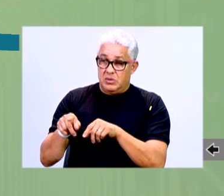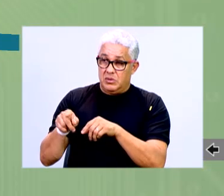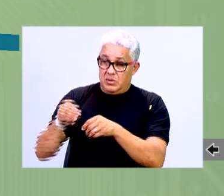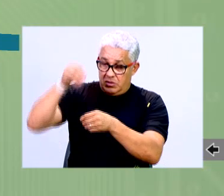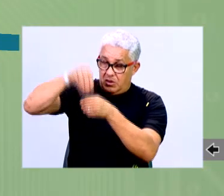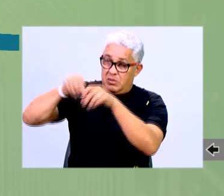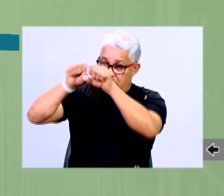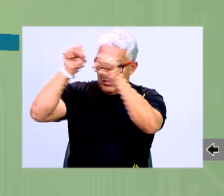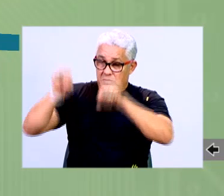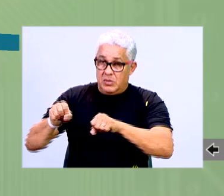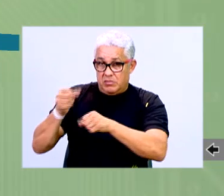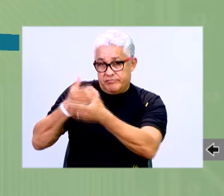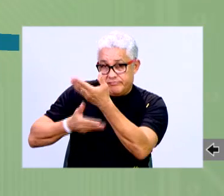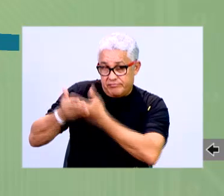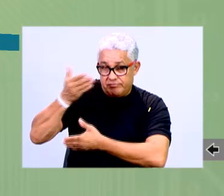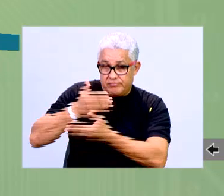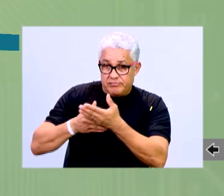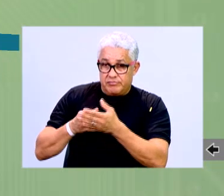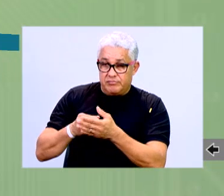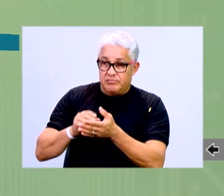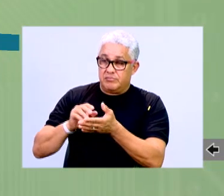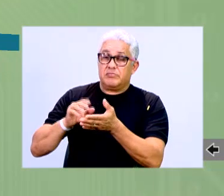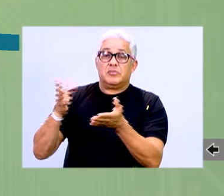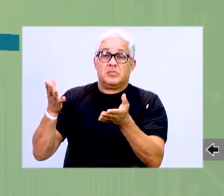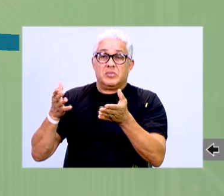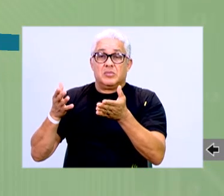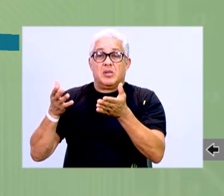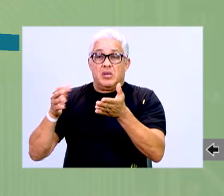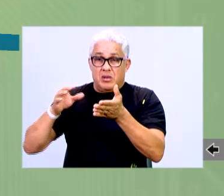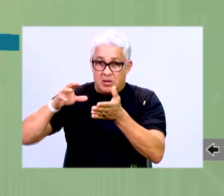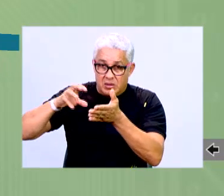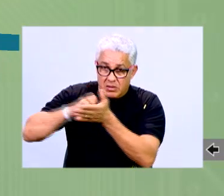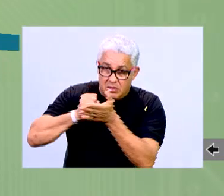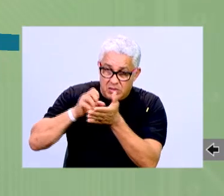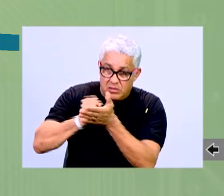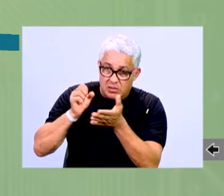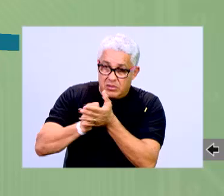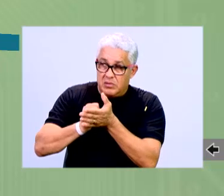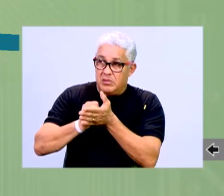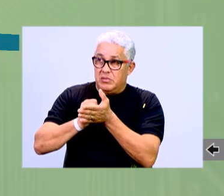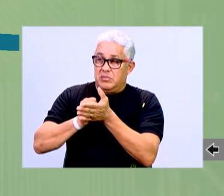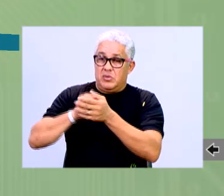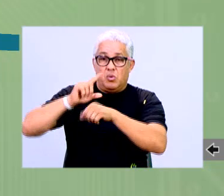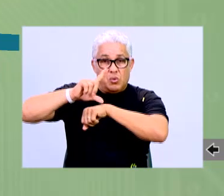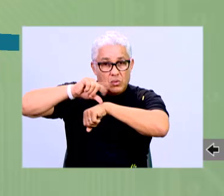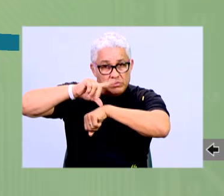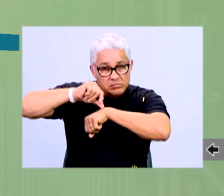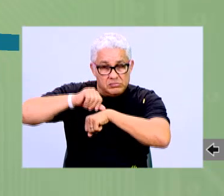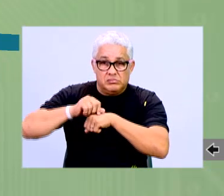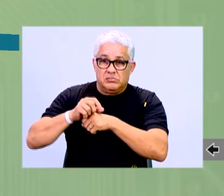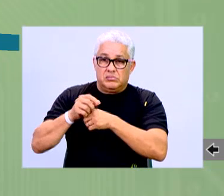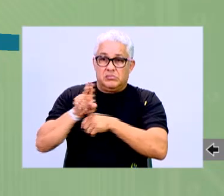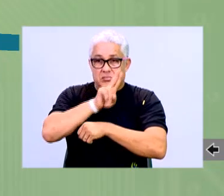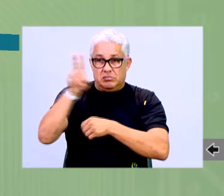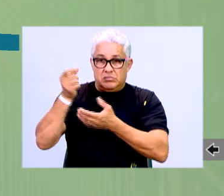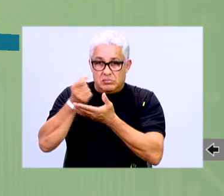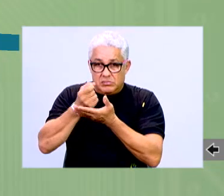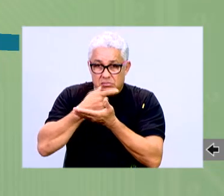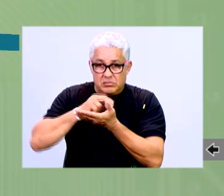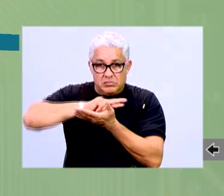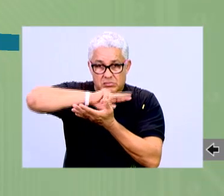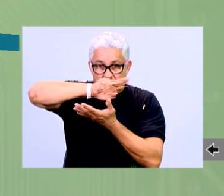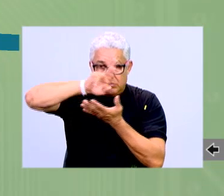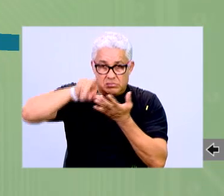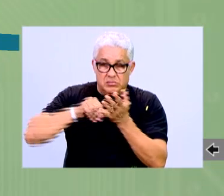operam o sistema. Ou seja, cadastram ali os horários, os medicamentos que deverão